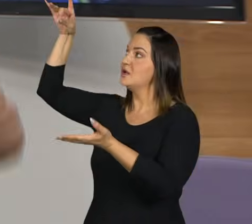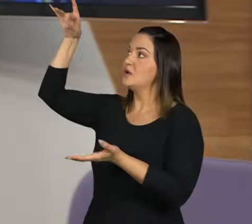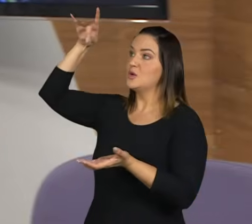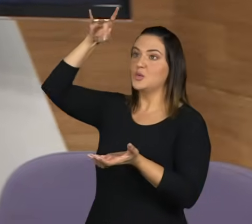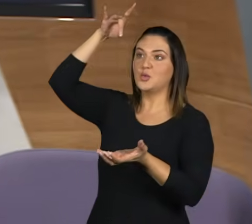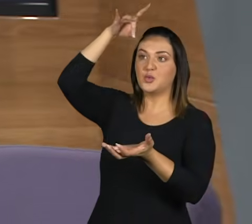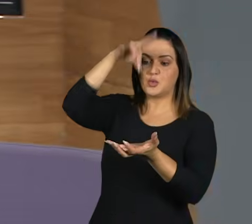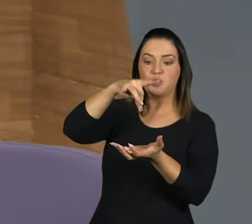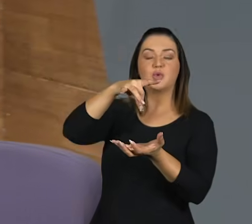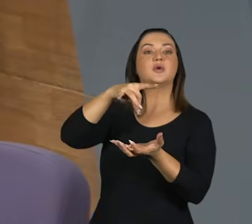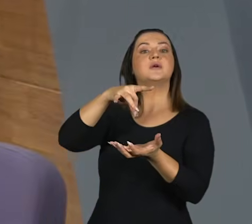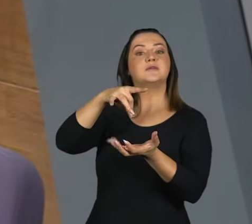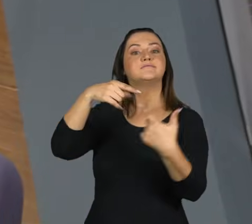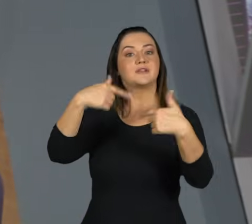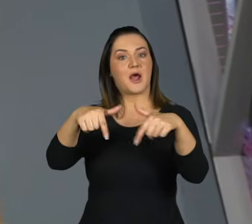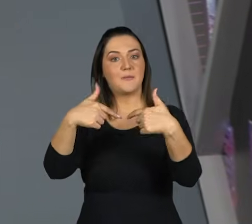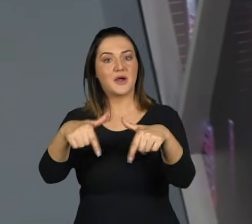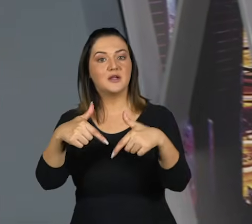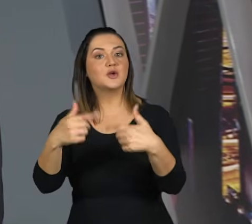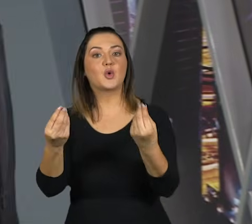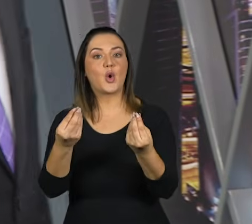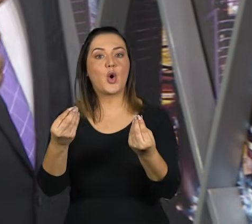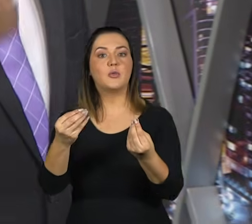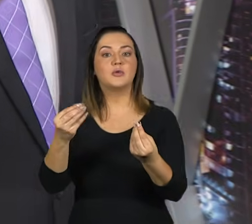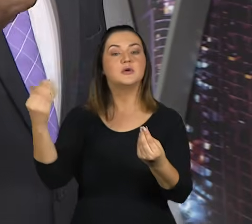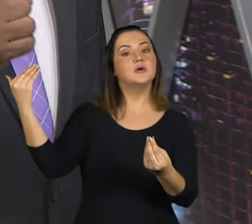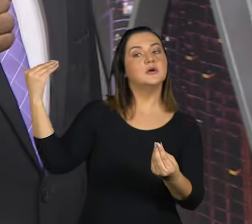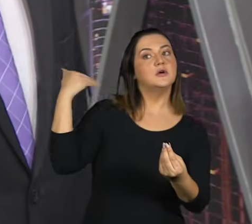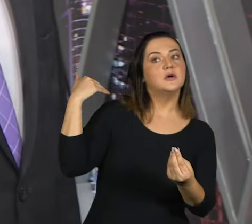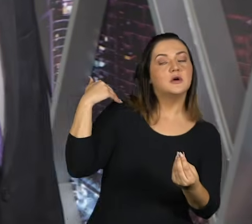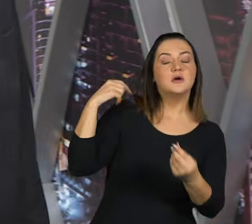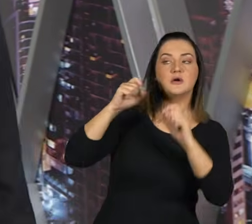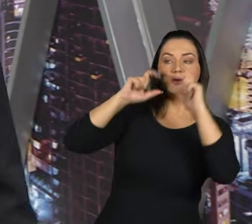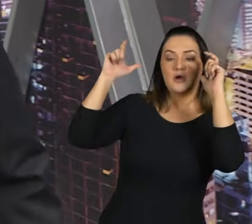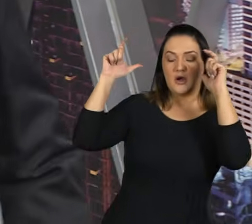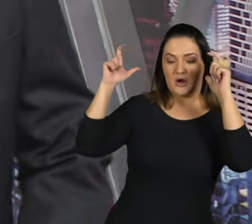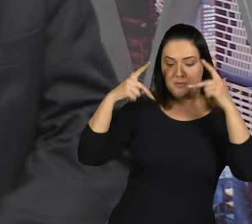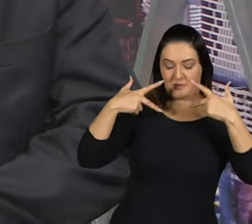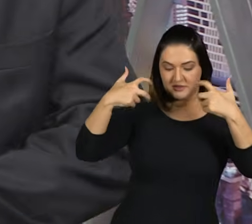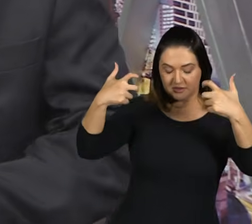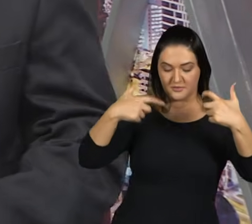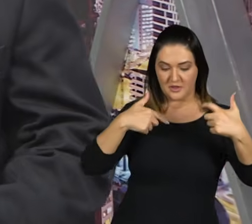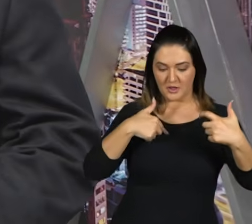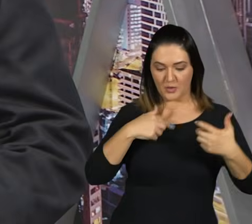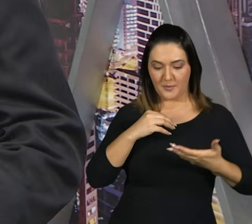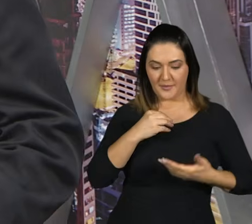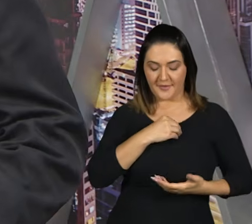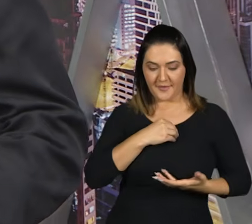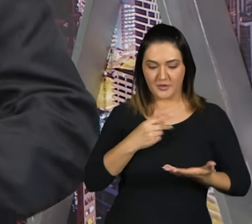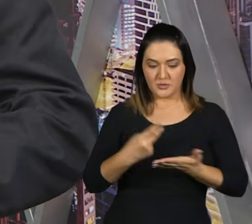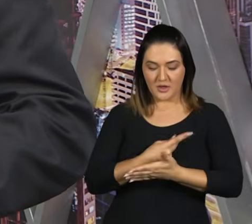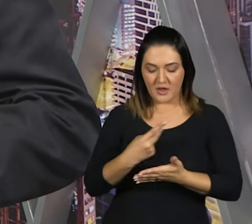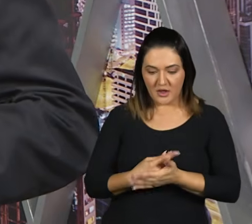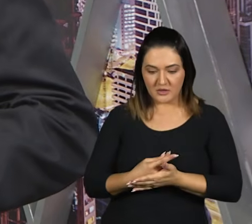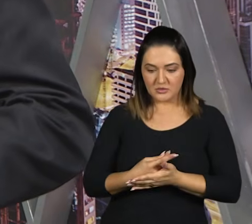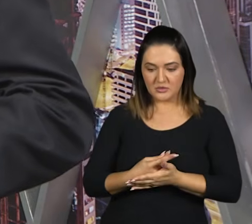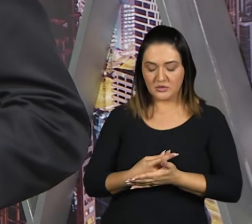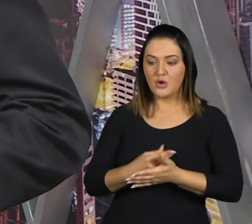ele está nesse mundo para convencer as pessoas do pecado, da justiça e do juízo. Isso